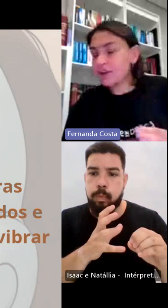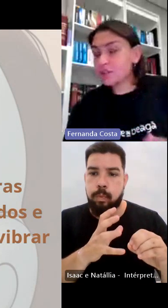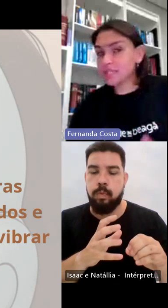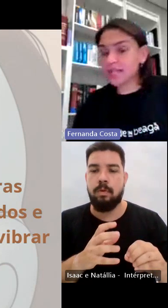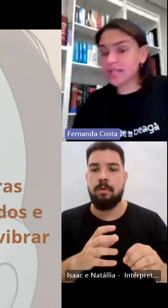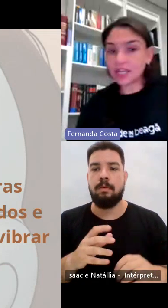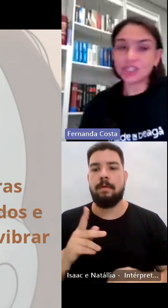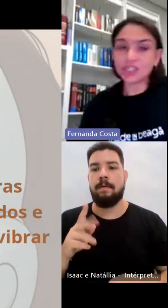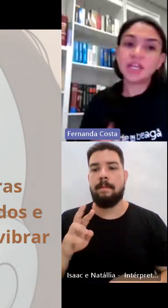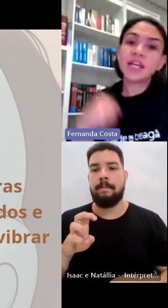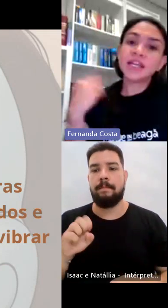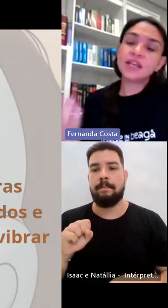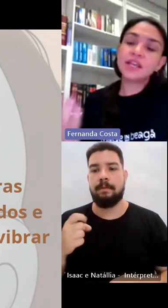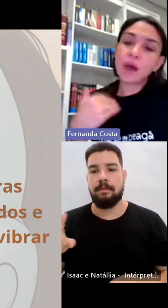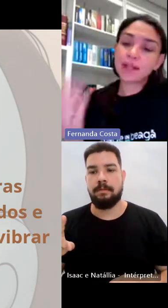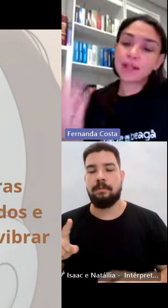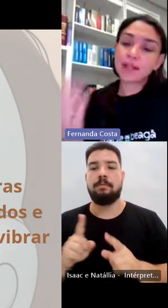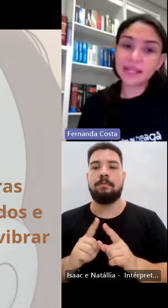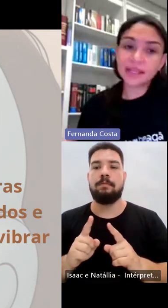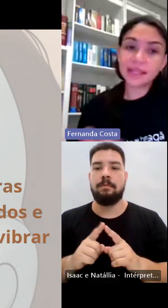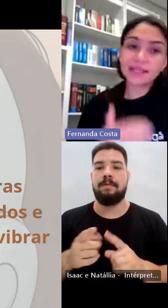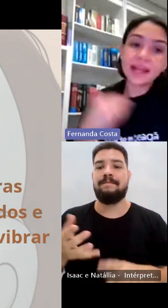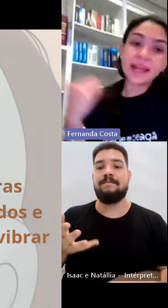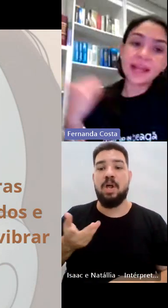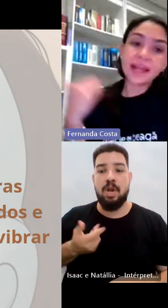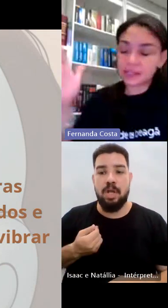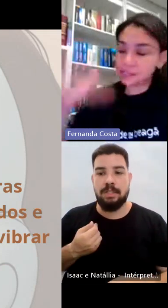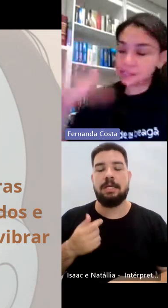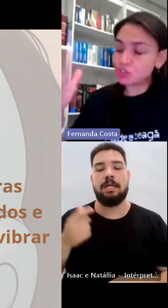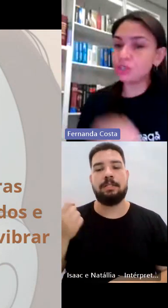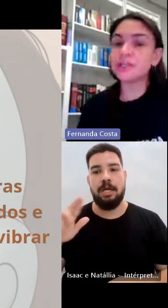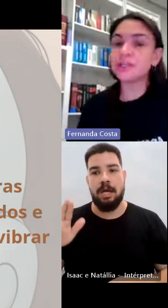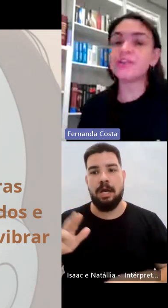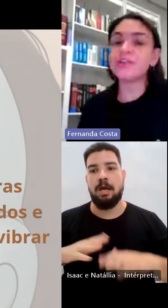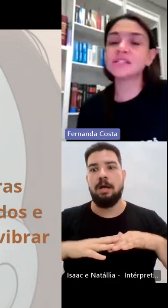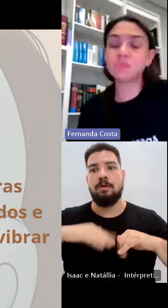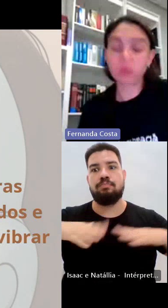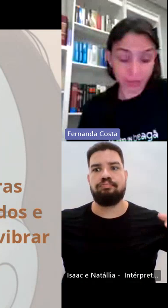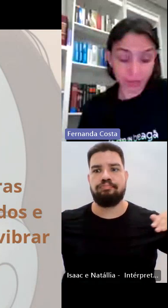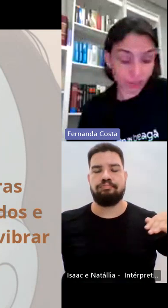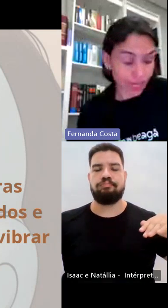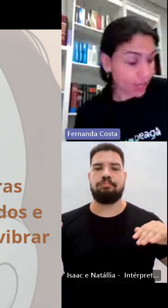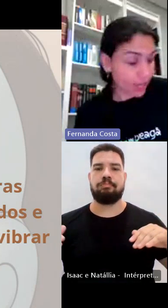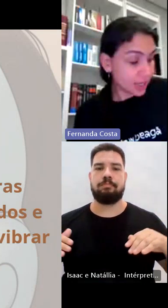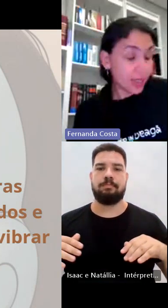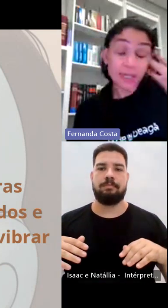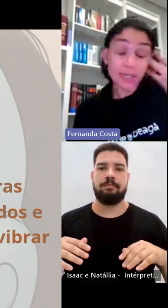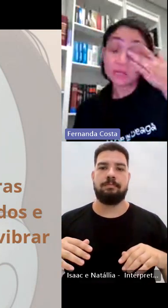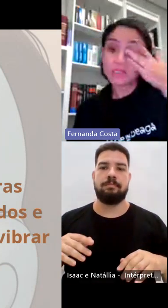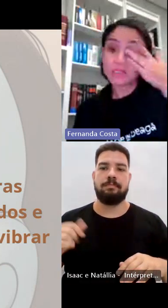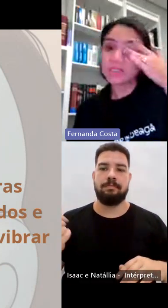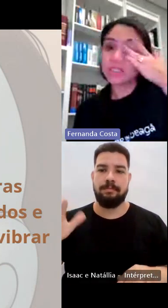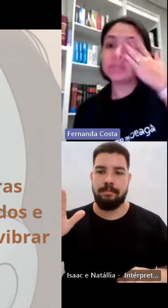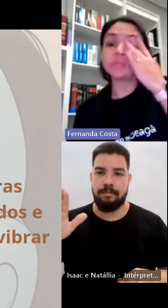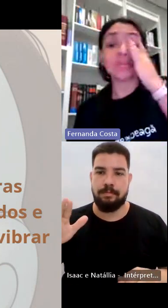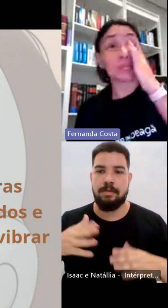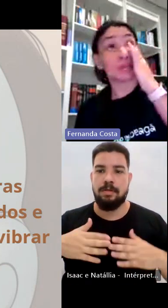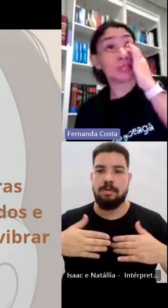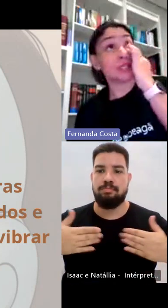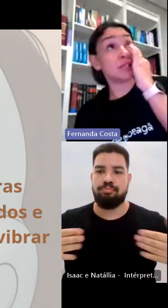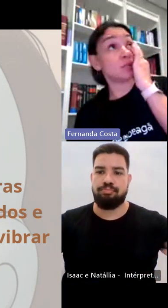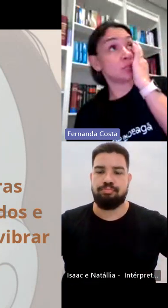e velocidade que o ar tem, né, que é transmitido através dessas moléculas de ar, eles são